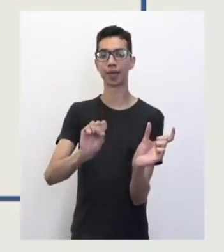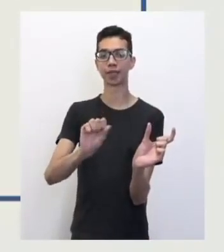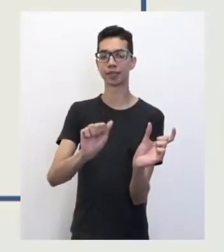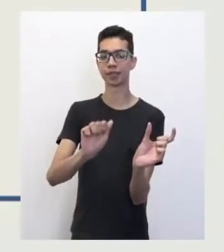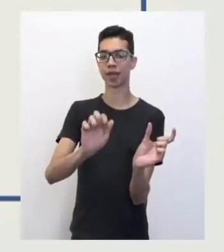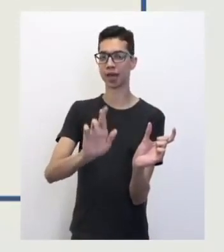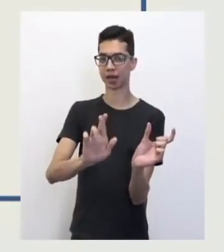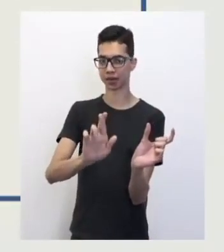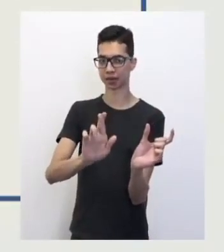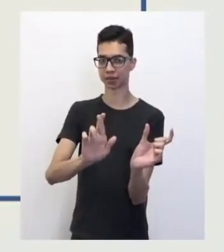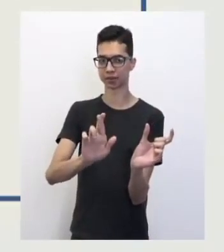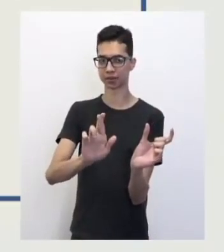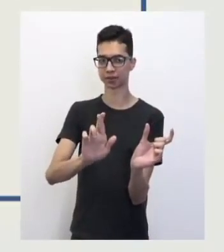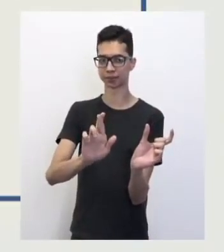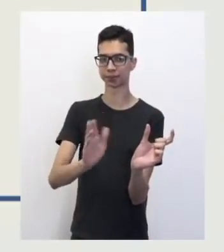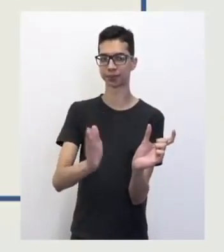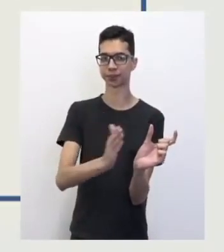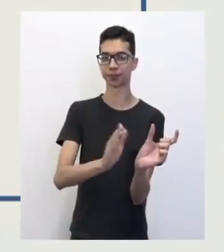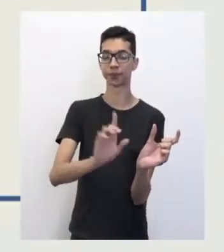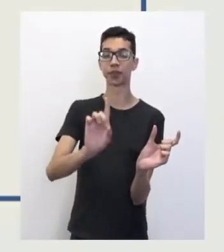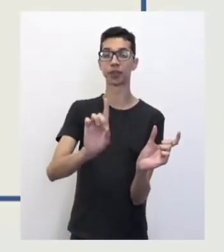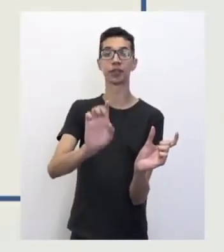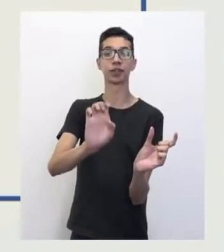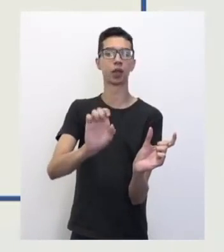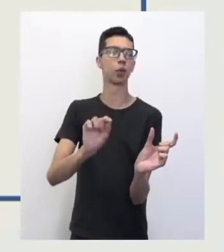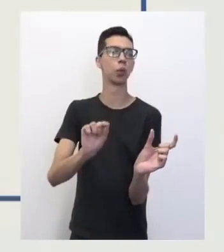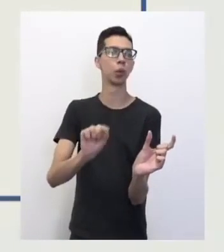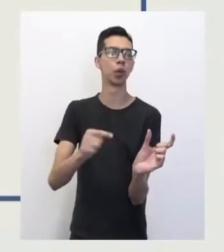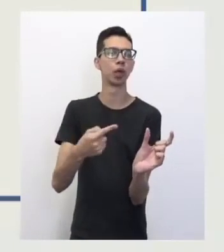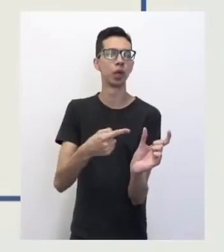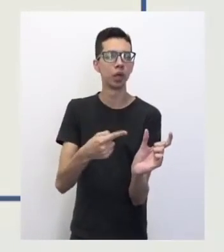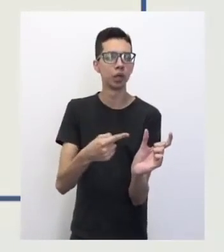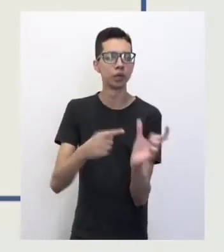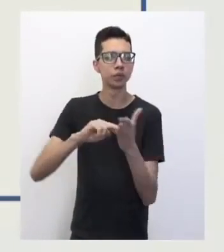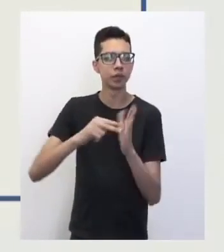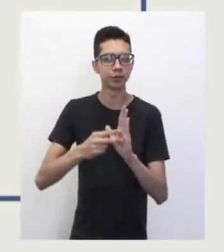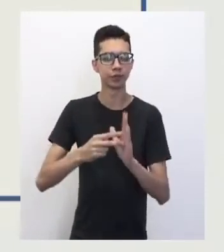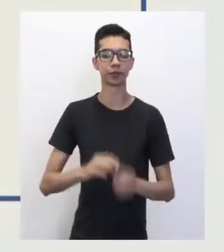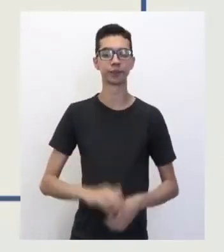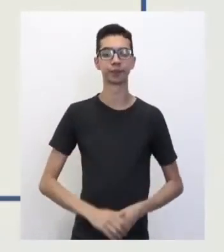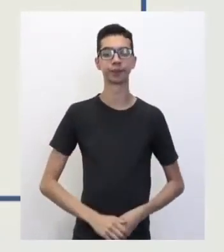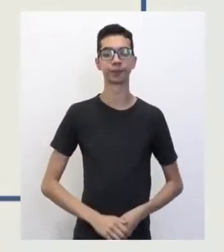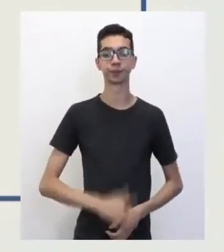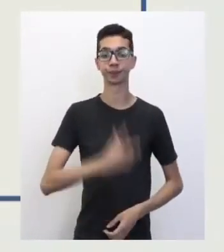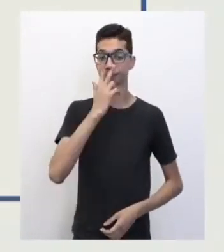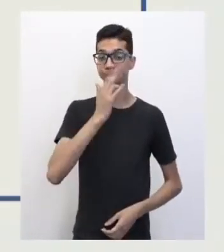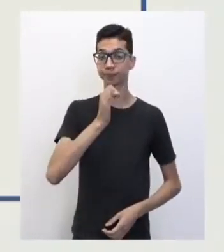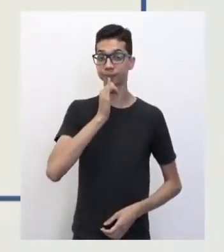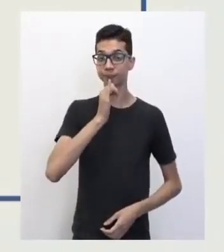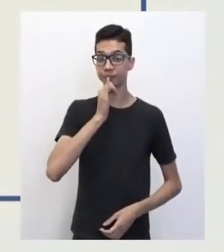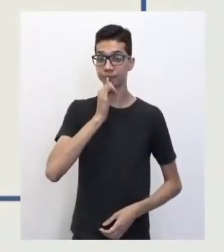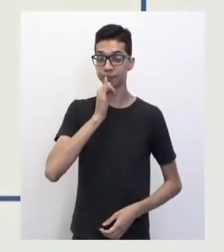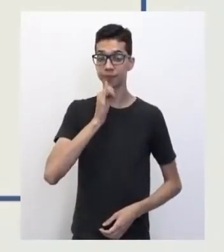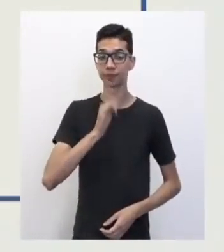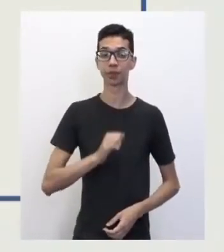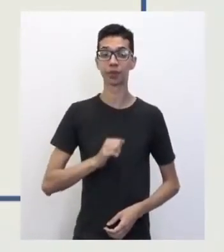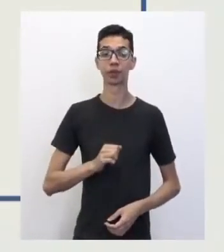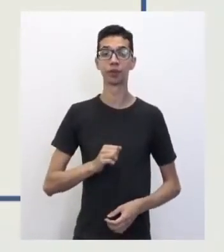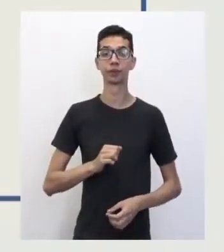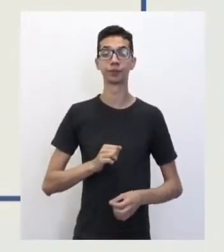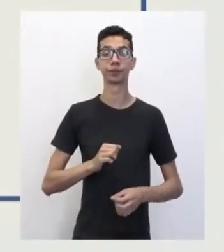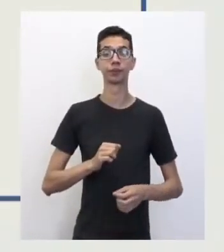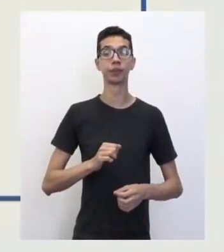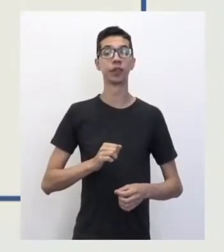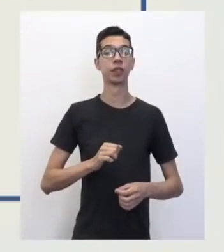de indica duas situações, digamos, opostas, mas uma não anula a outra,